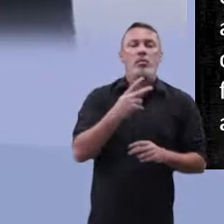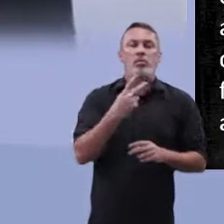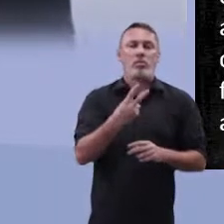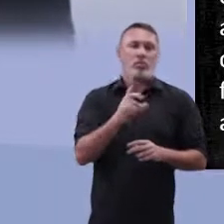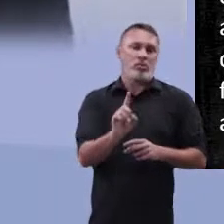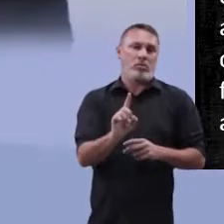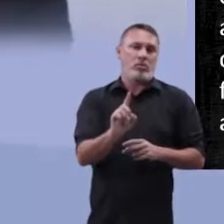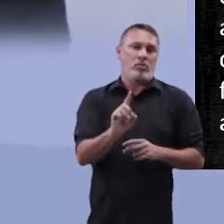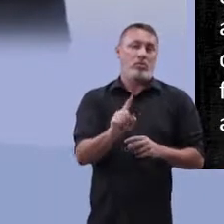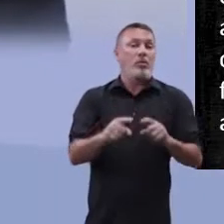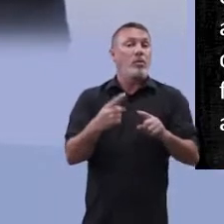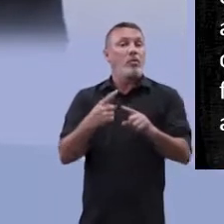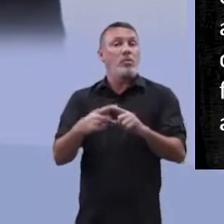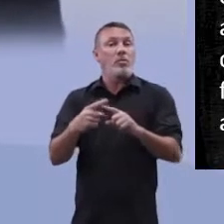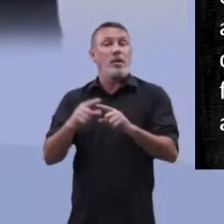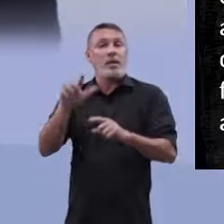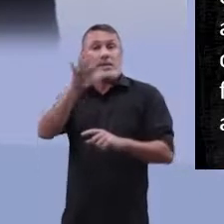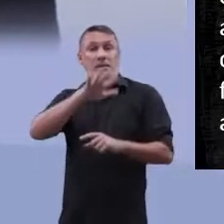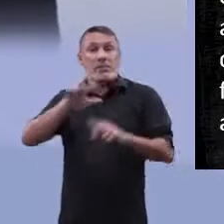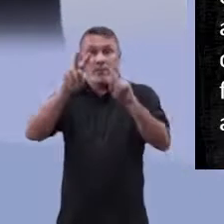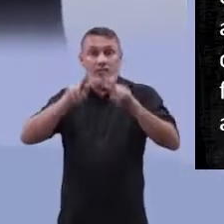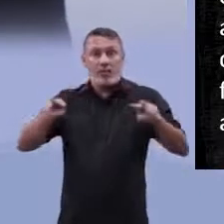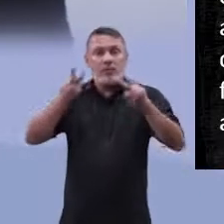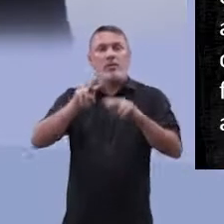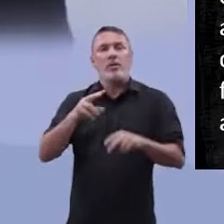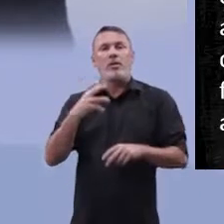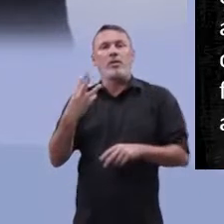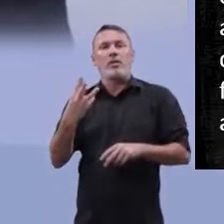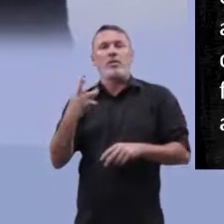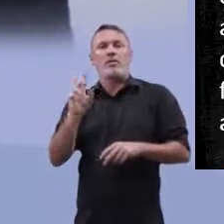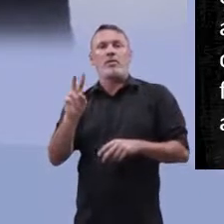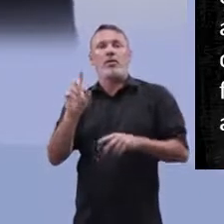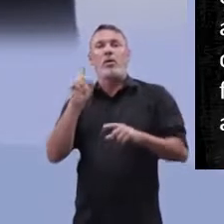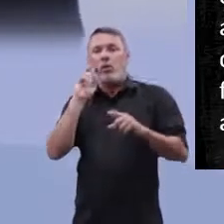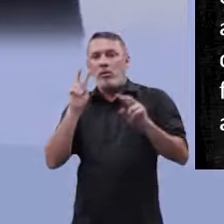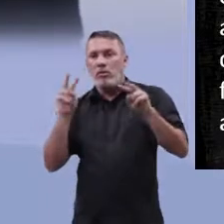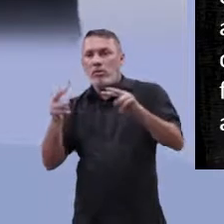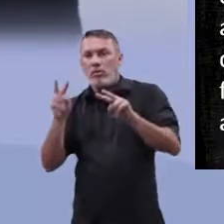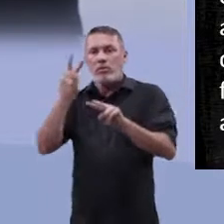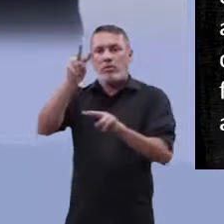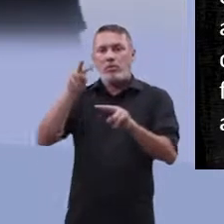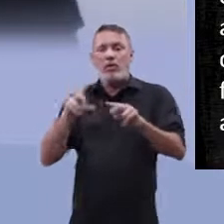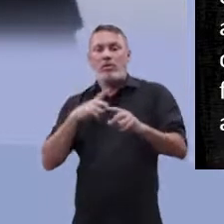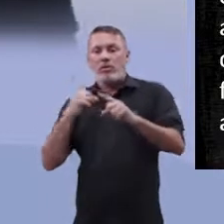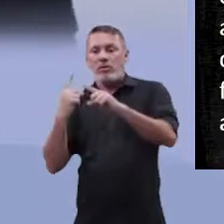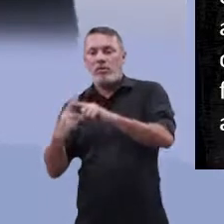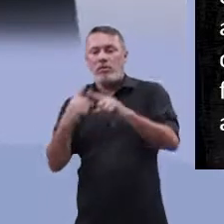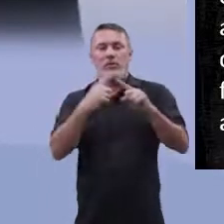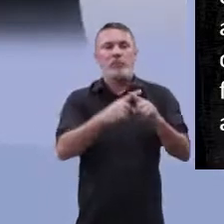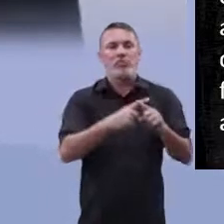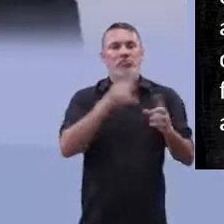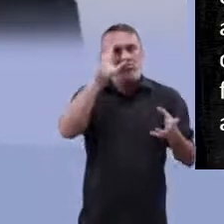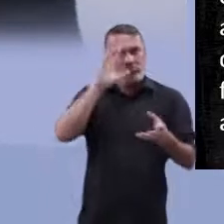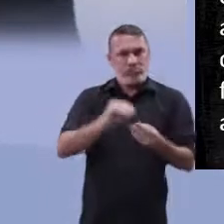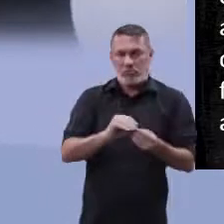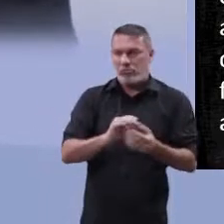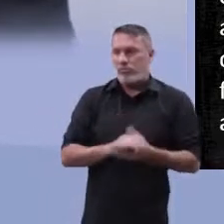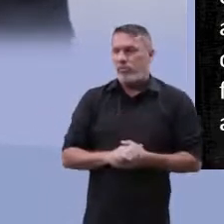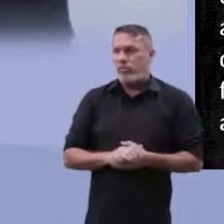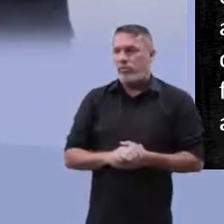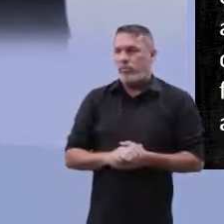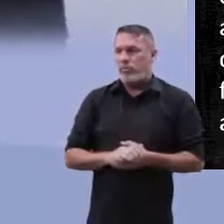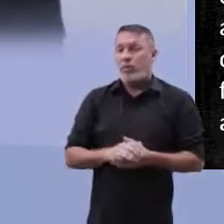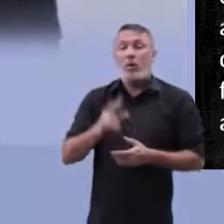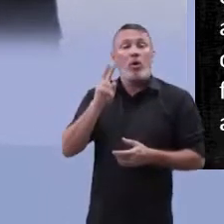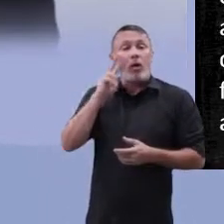geometria espacial, você tem volume porque são figuras 3D, você tem 3 dimensões. Basta multiplicar as 3